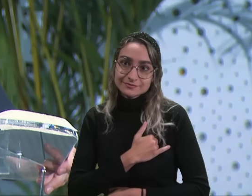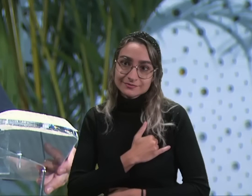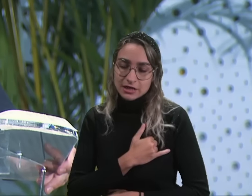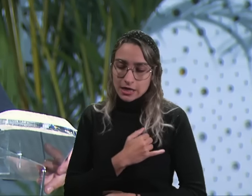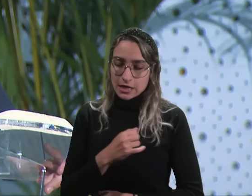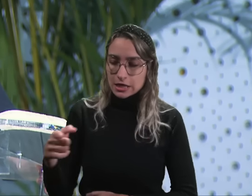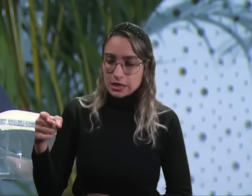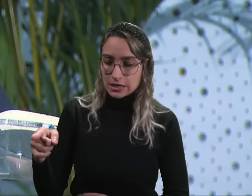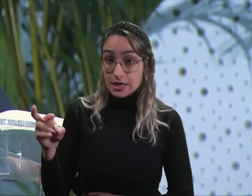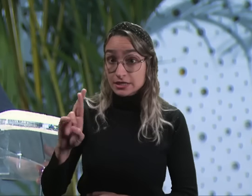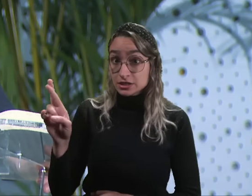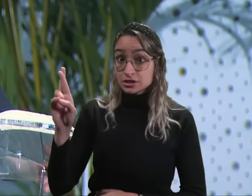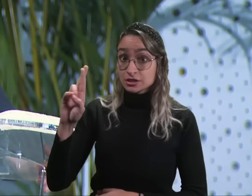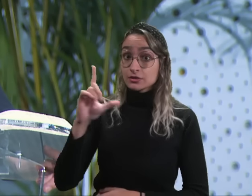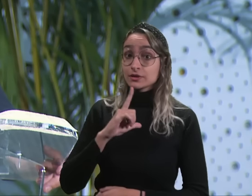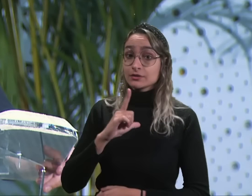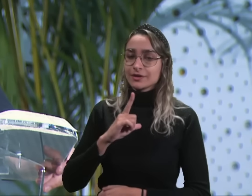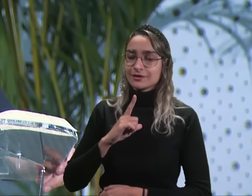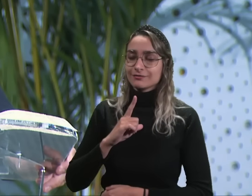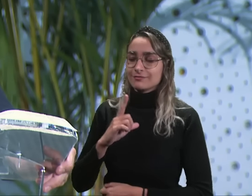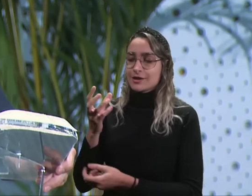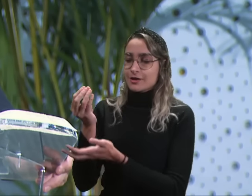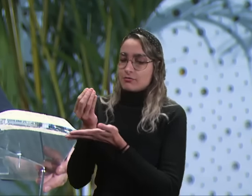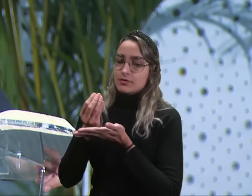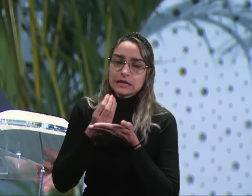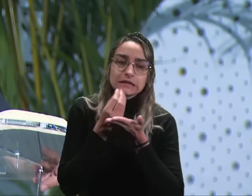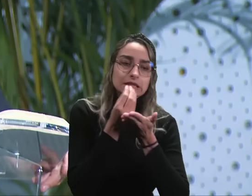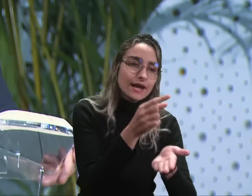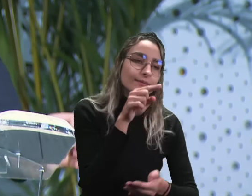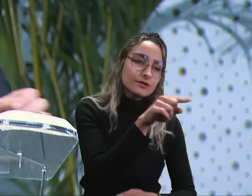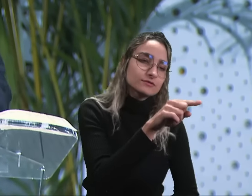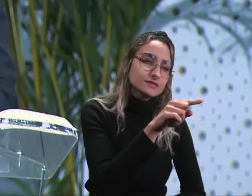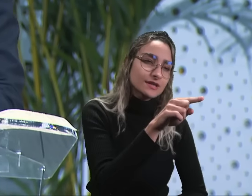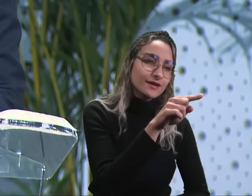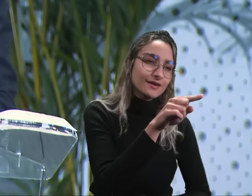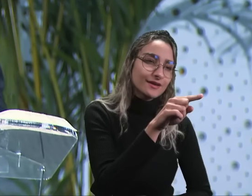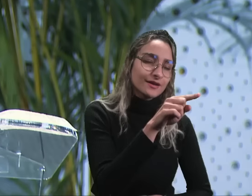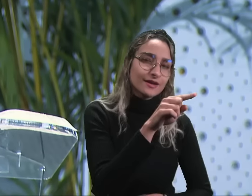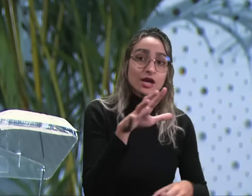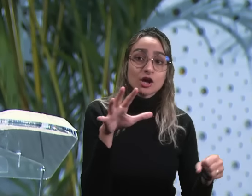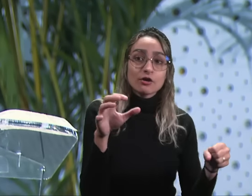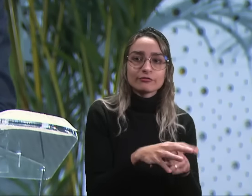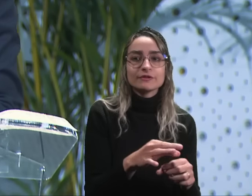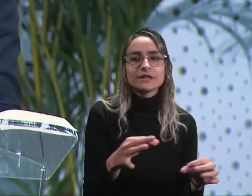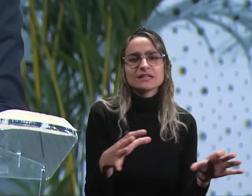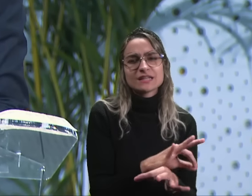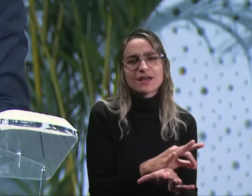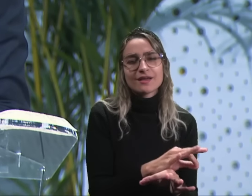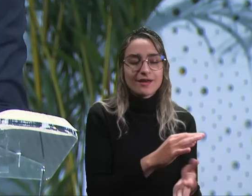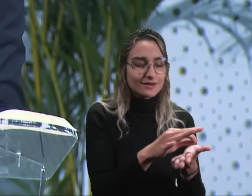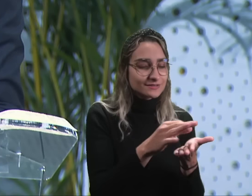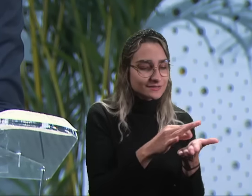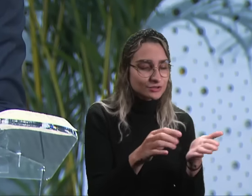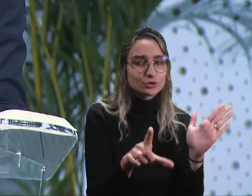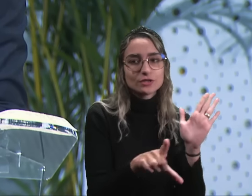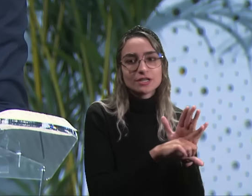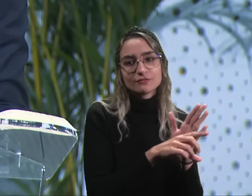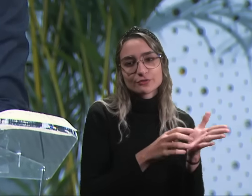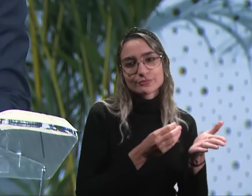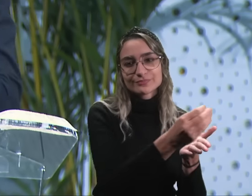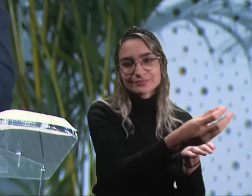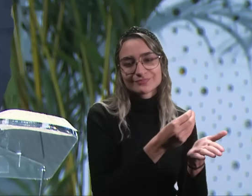eu pagar o restante do livro Amém Aí eu pergunto para você eu pergunto para